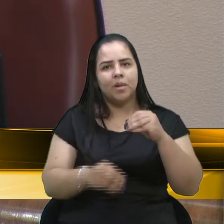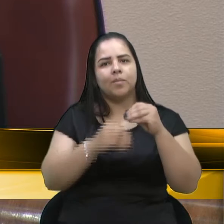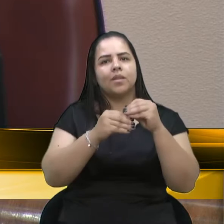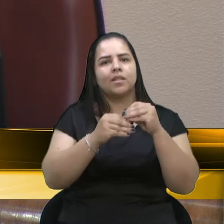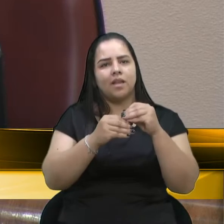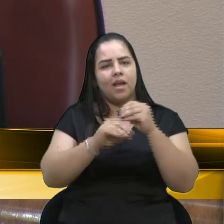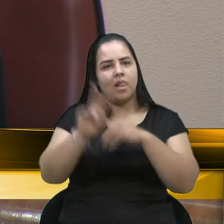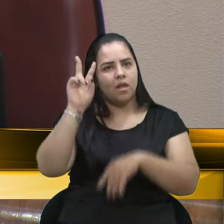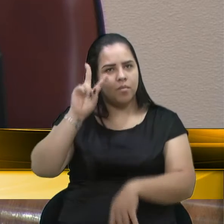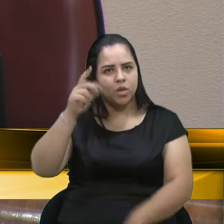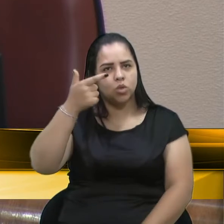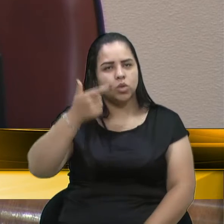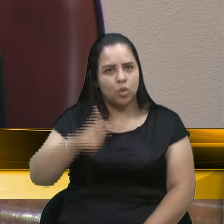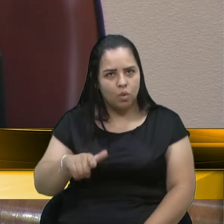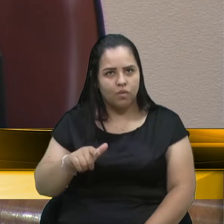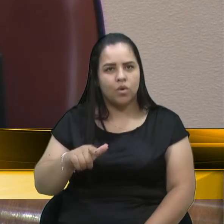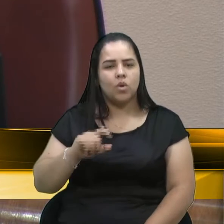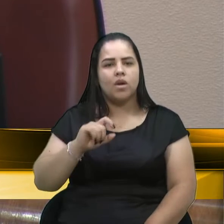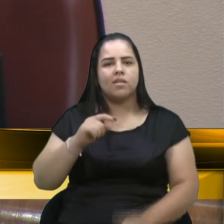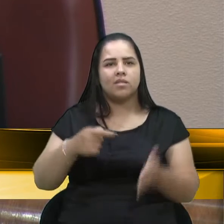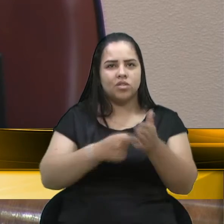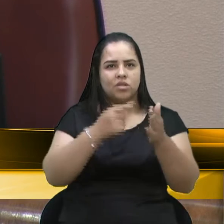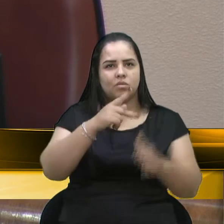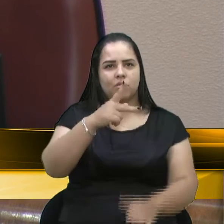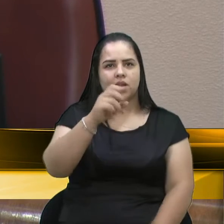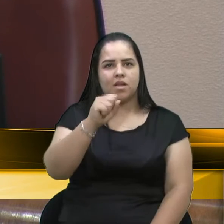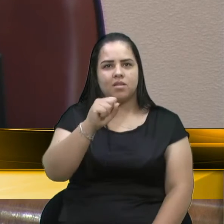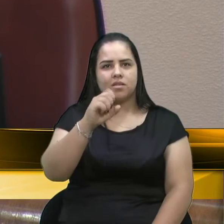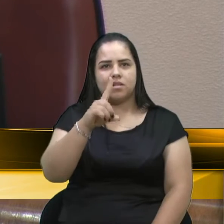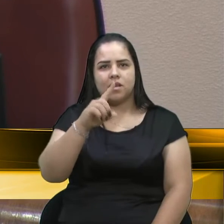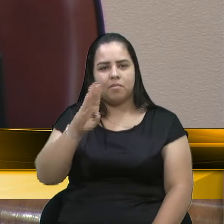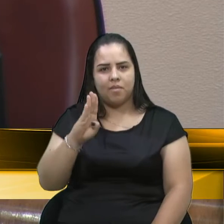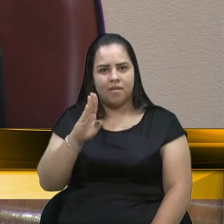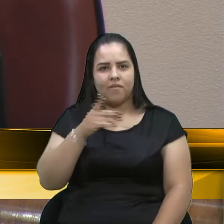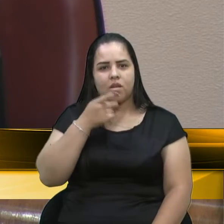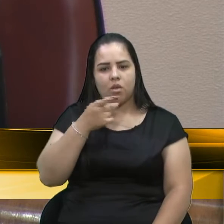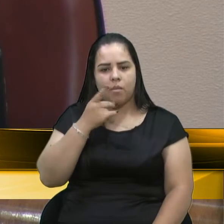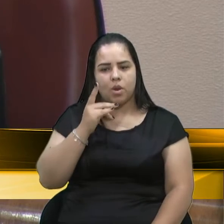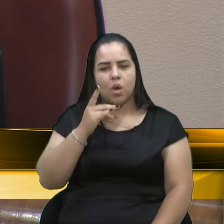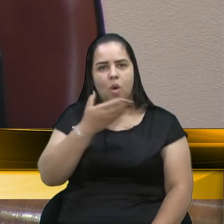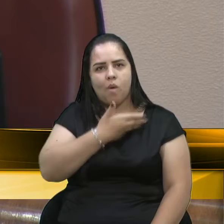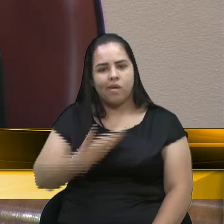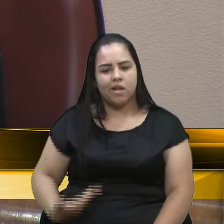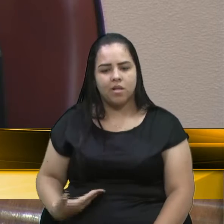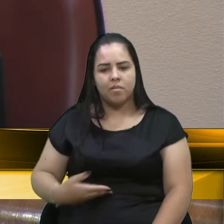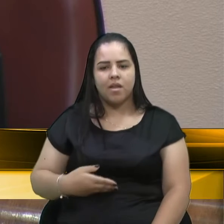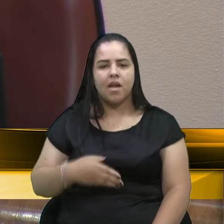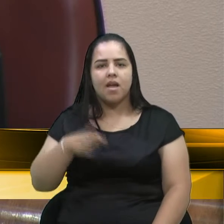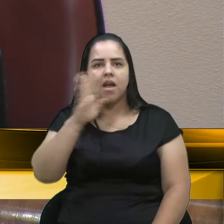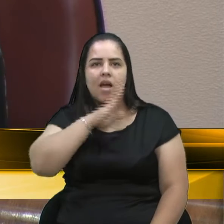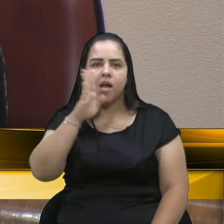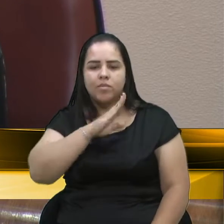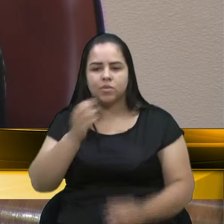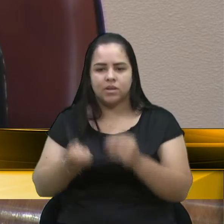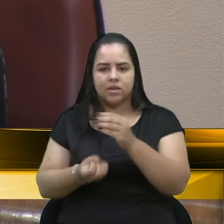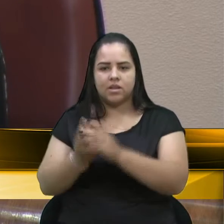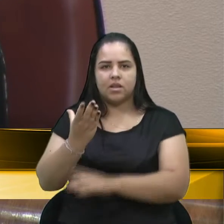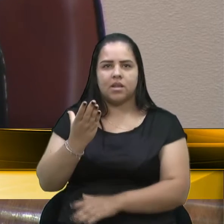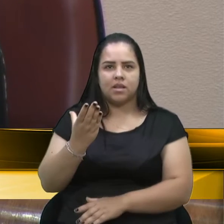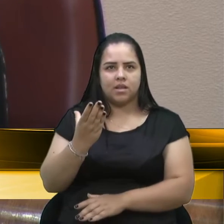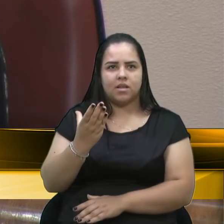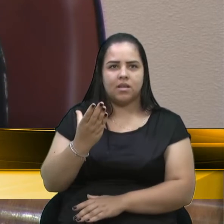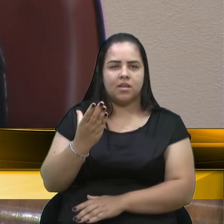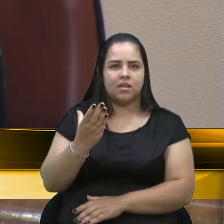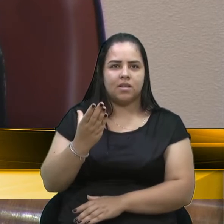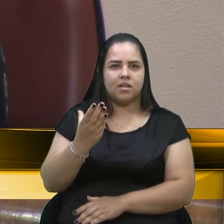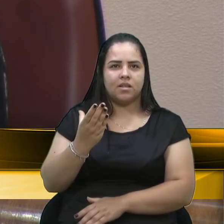essa indicação que a bancada do PSDB fez ao governo para agilidade na criação da CIPTEA, a sigla